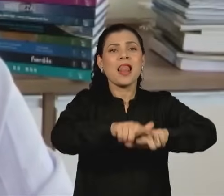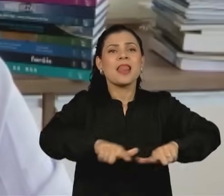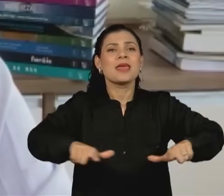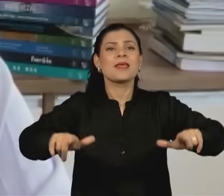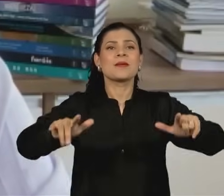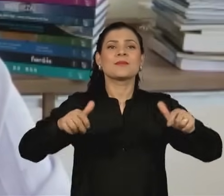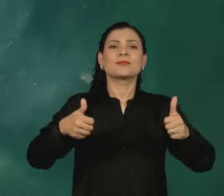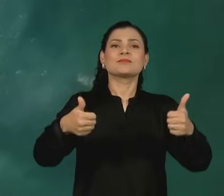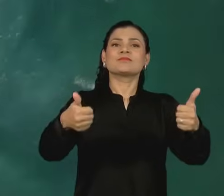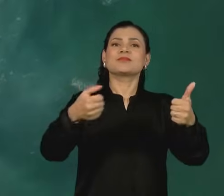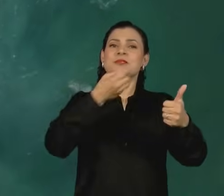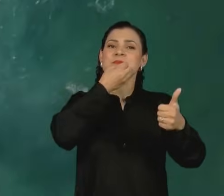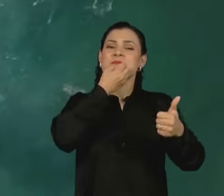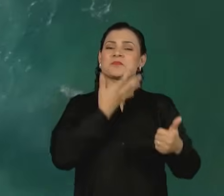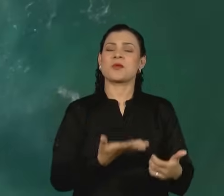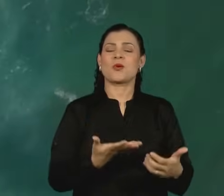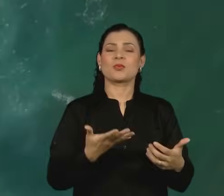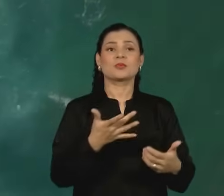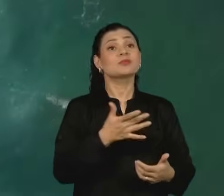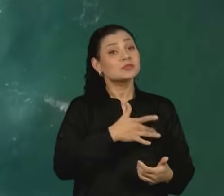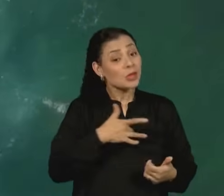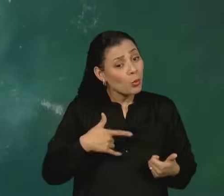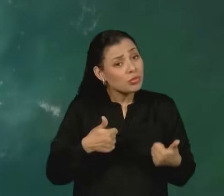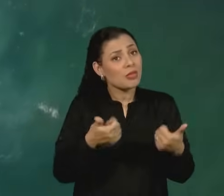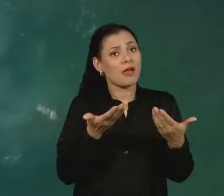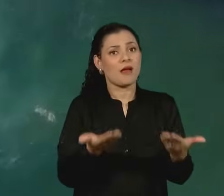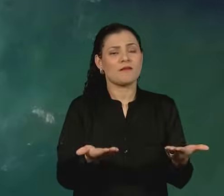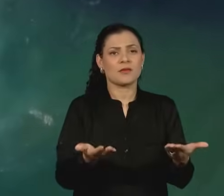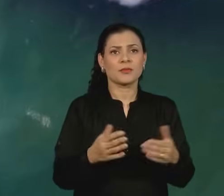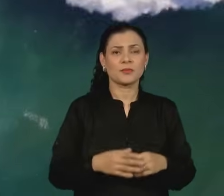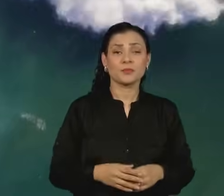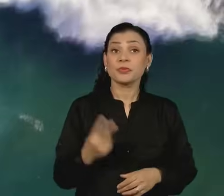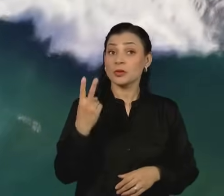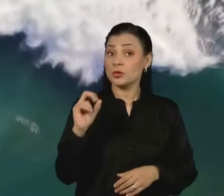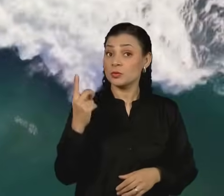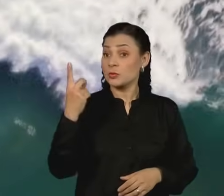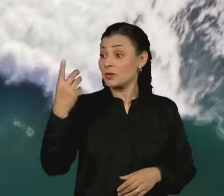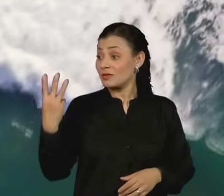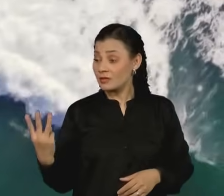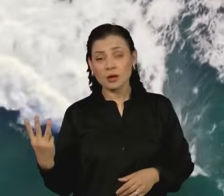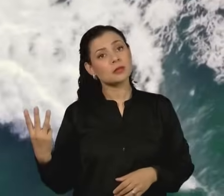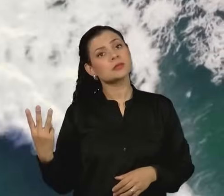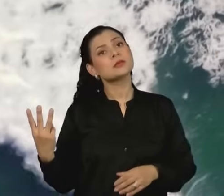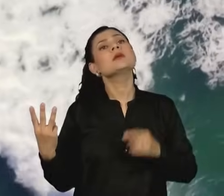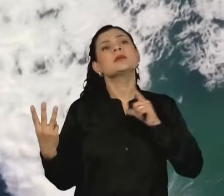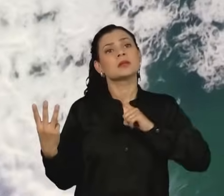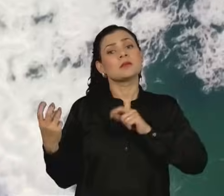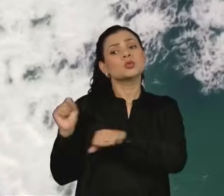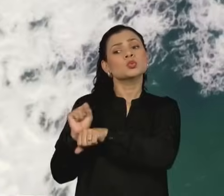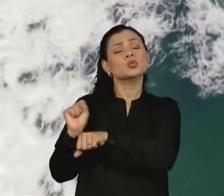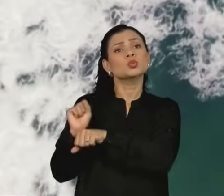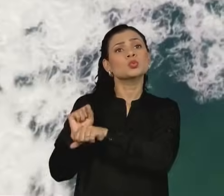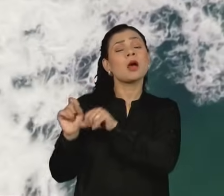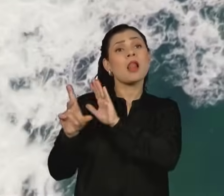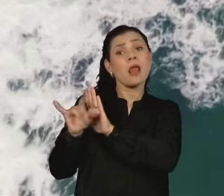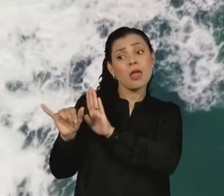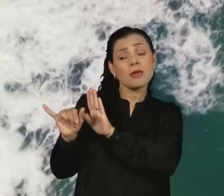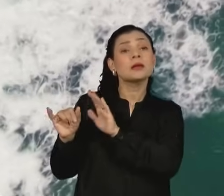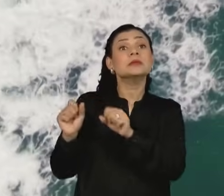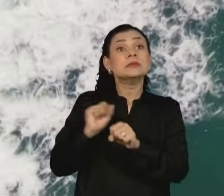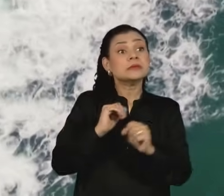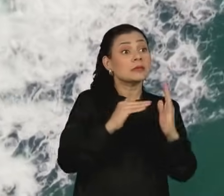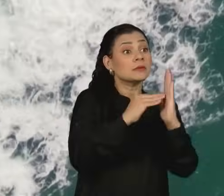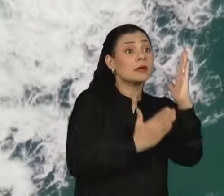saudável e produtivo. Desde 2013, a Lei do Mar estava em tramitação. Se aprovada no Senado,